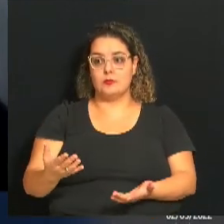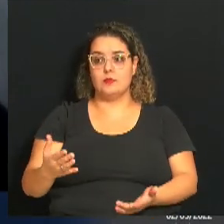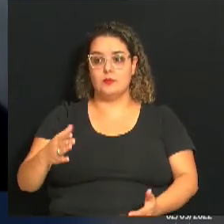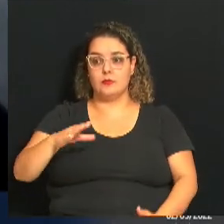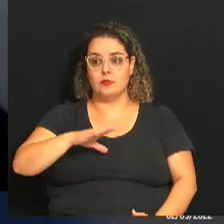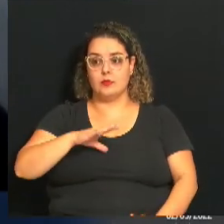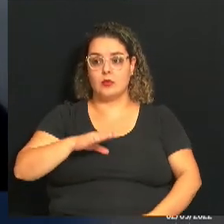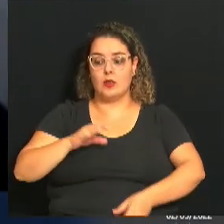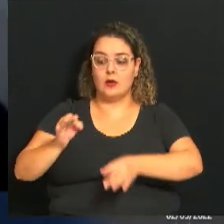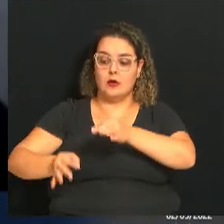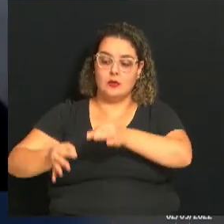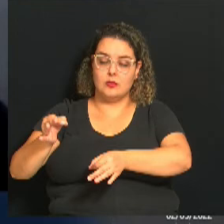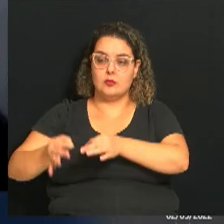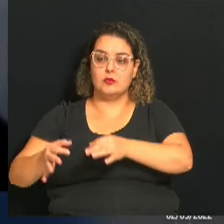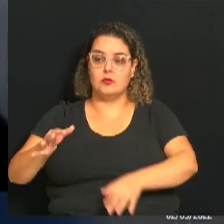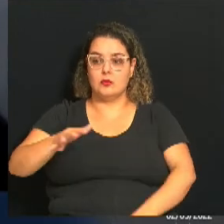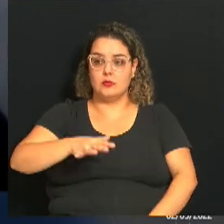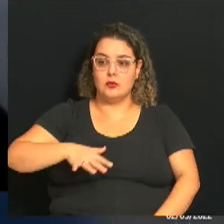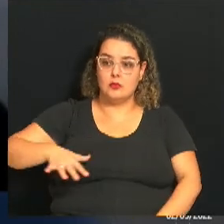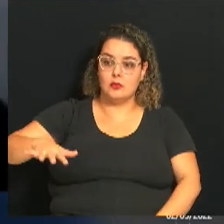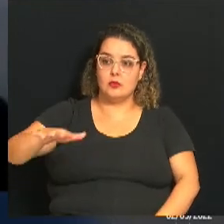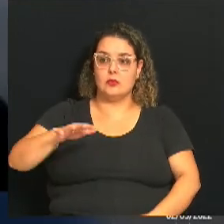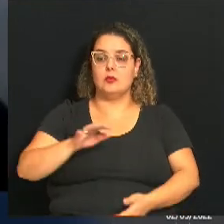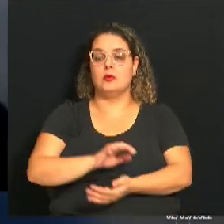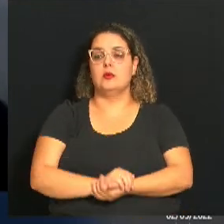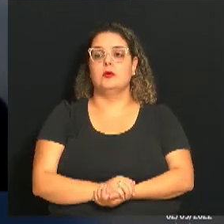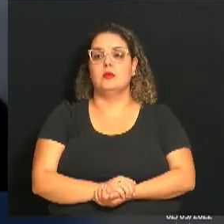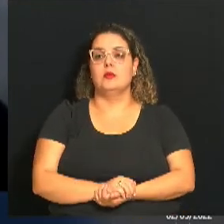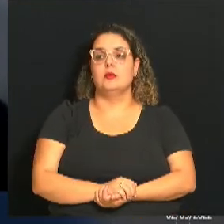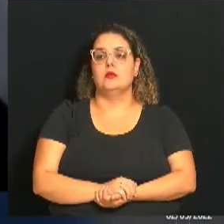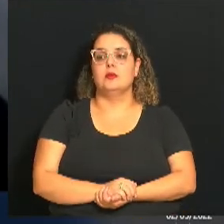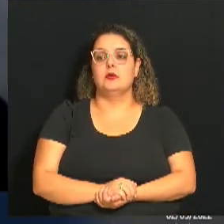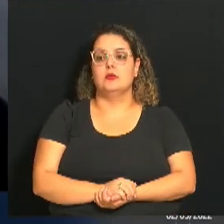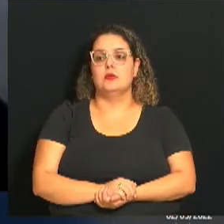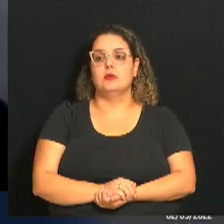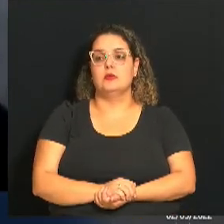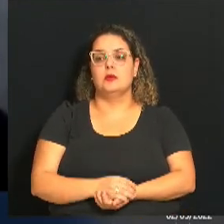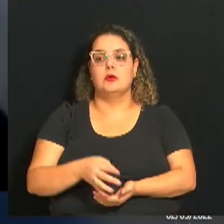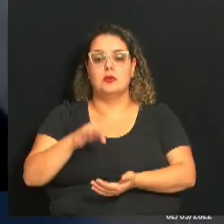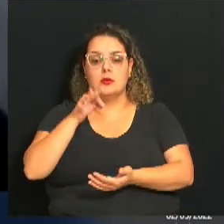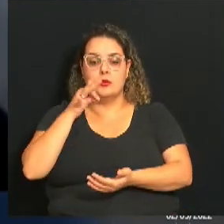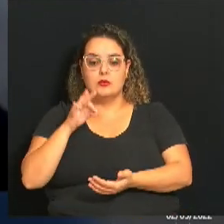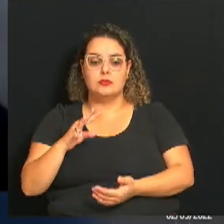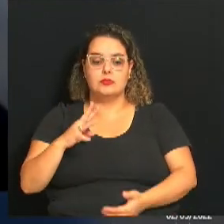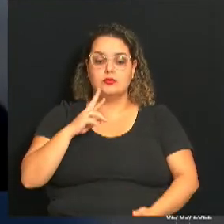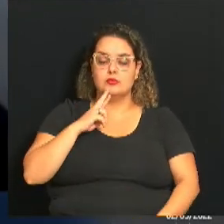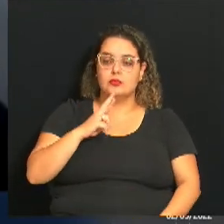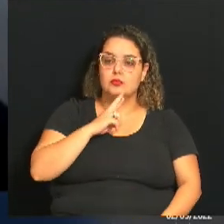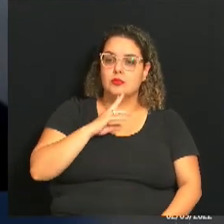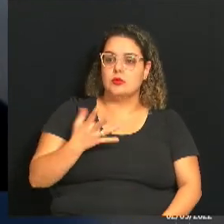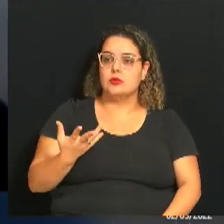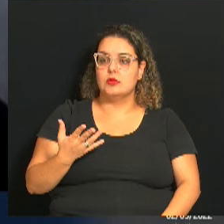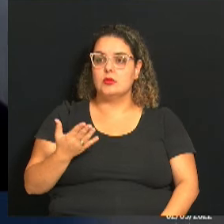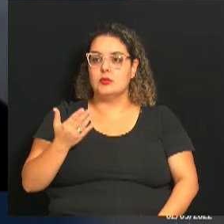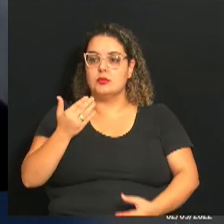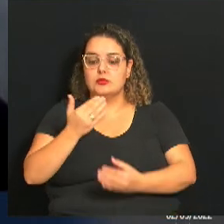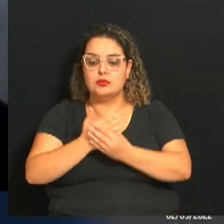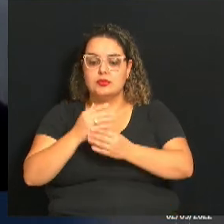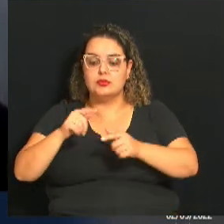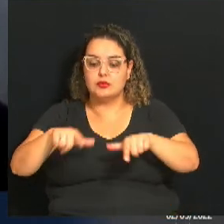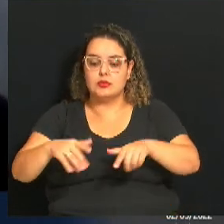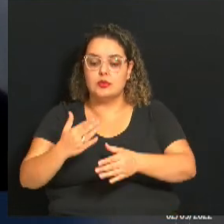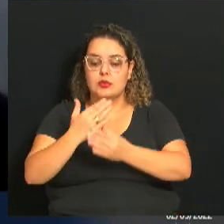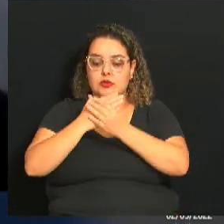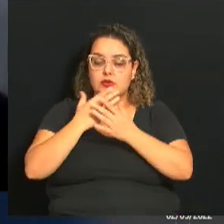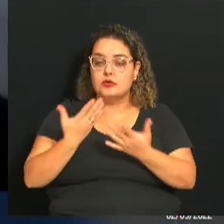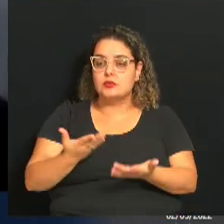fórum, você percebe um esvaziamento ali, né, do cafezinho, da lanchonete, dos restaurantes, isso